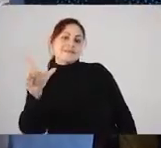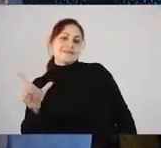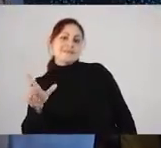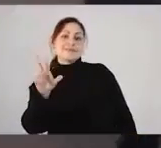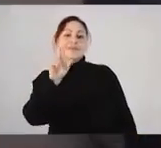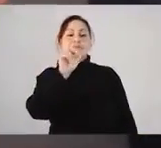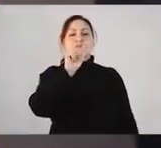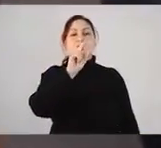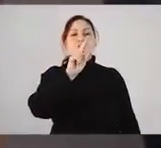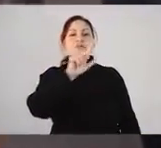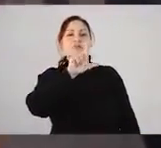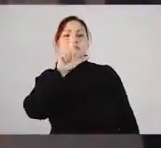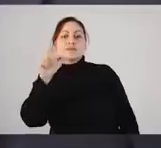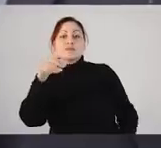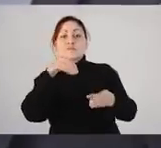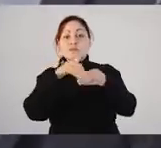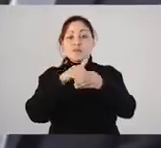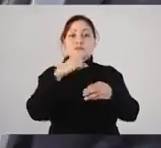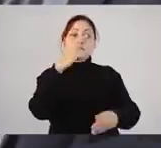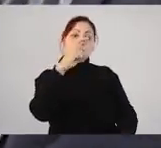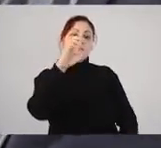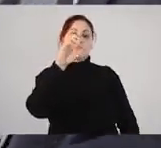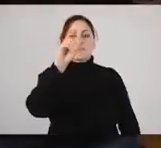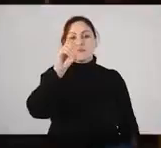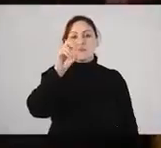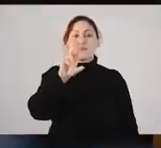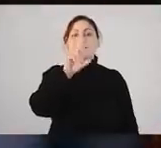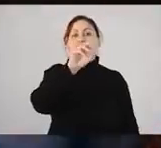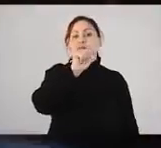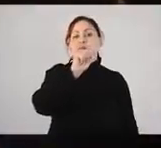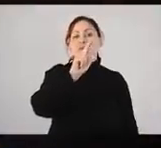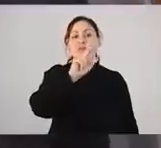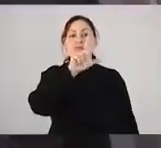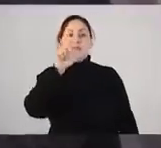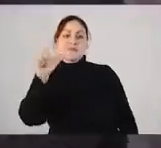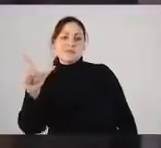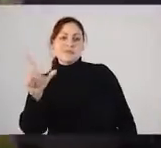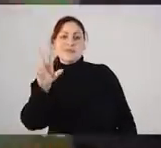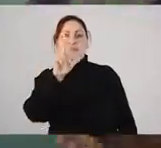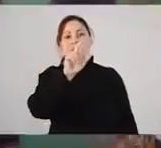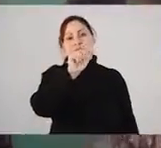Raul, vote 50, Raul Marcelo.